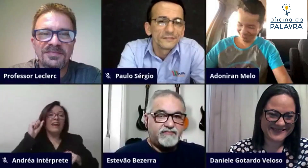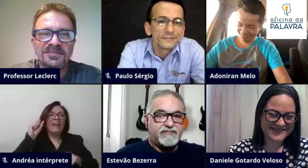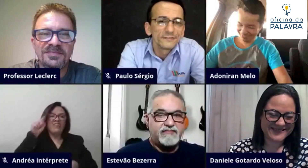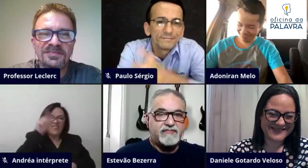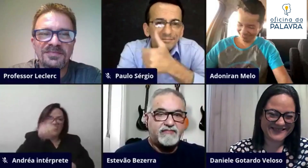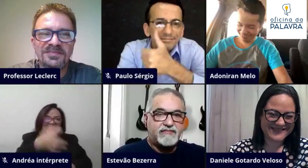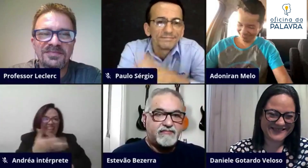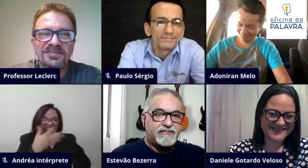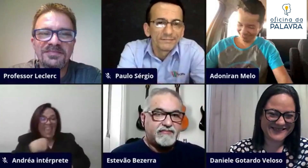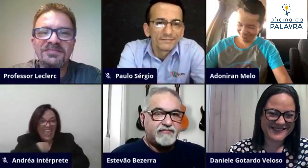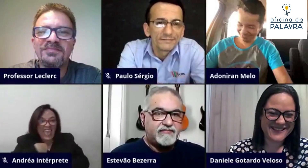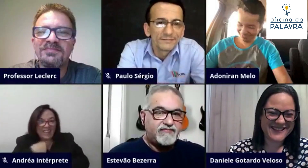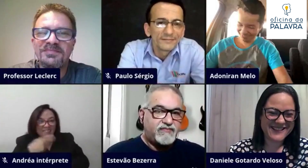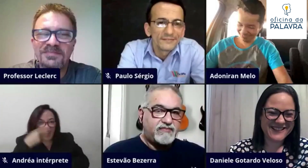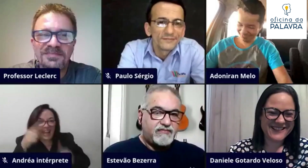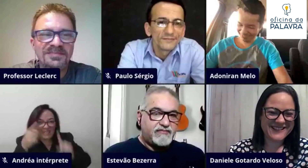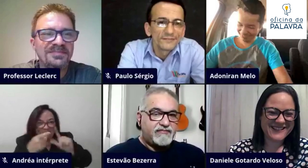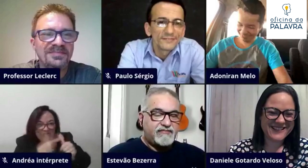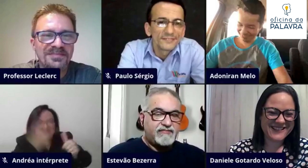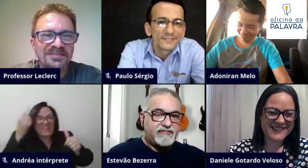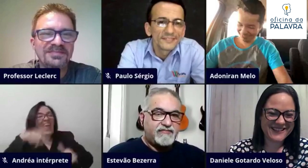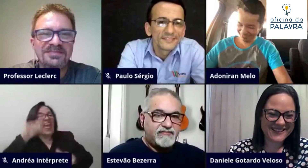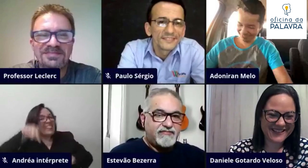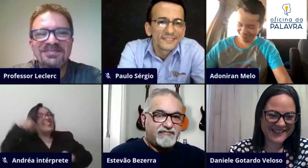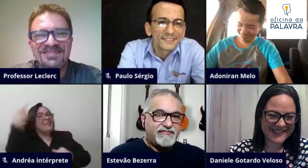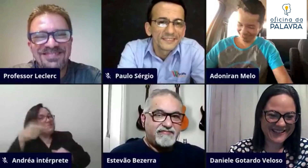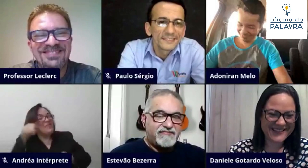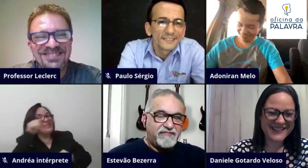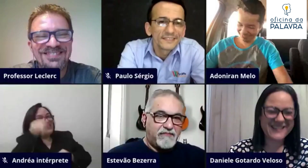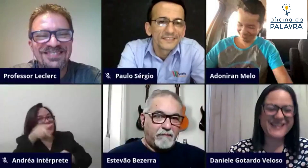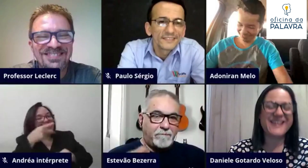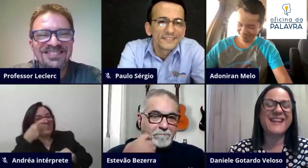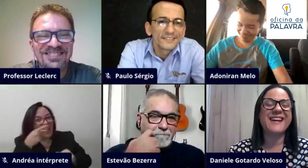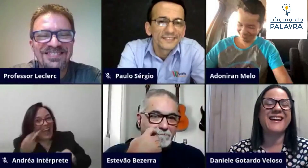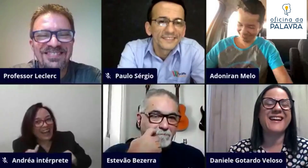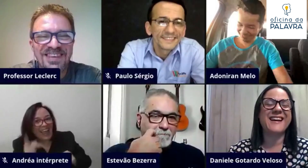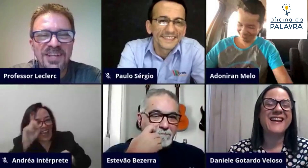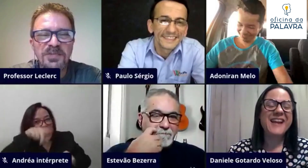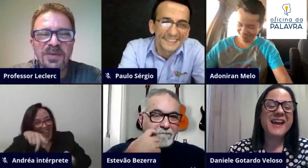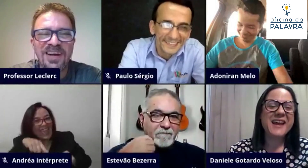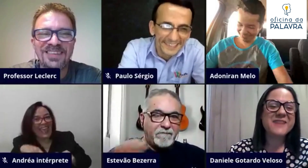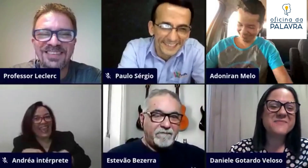para depois, dependendo do que eu falar, ele... Paulo.